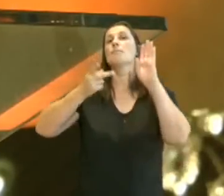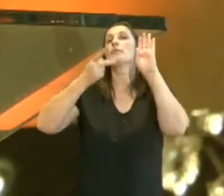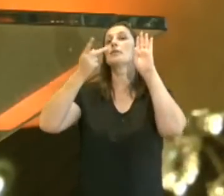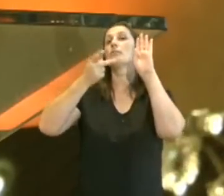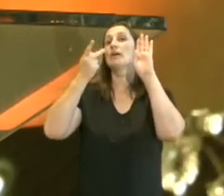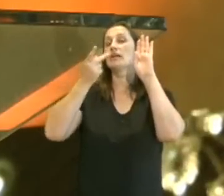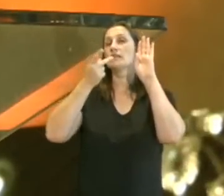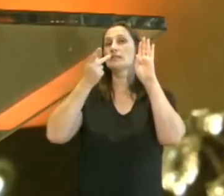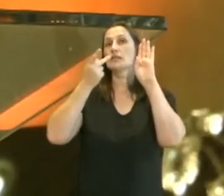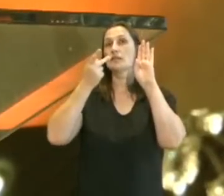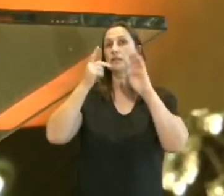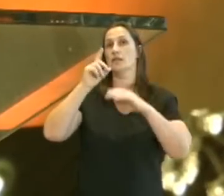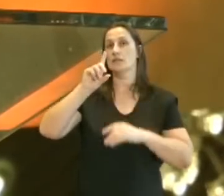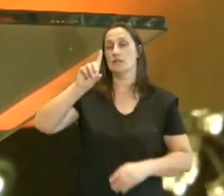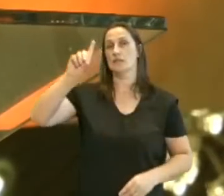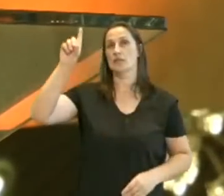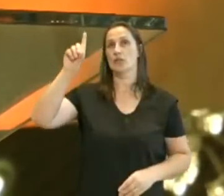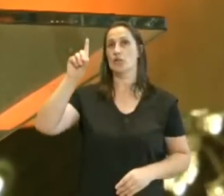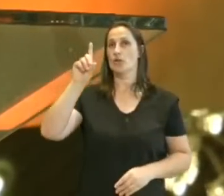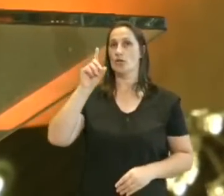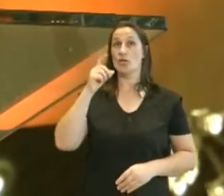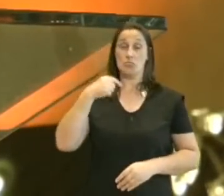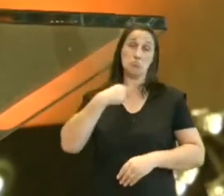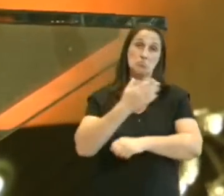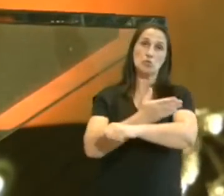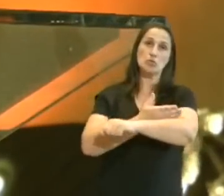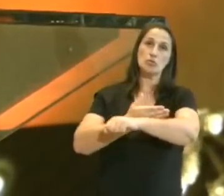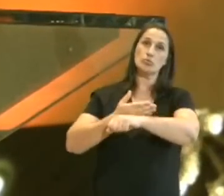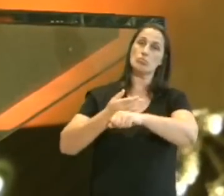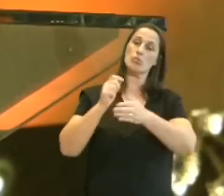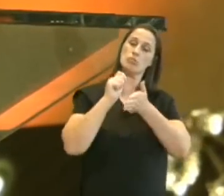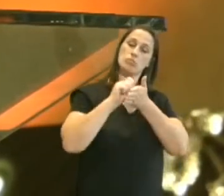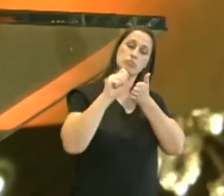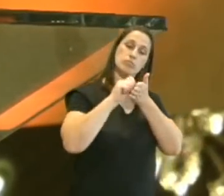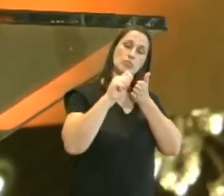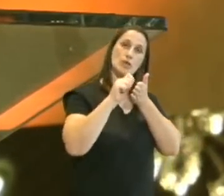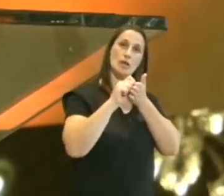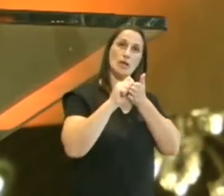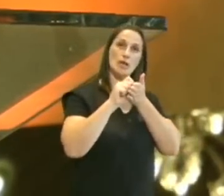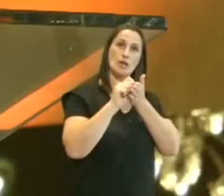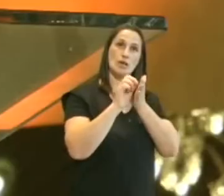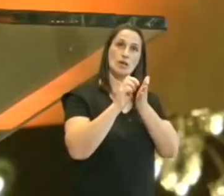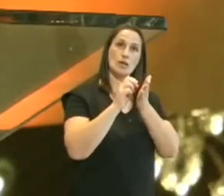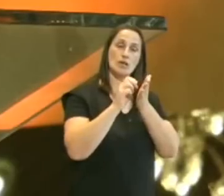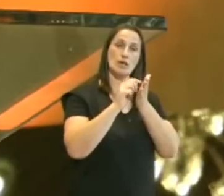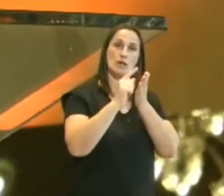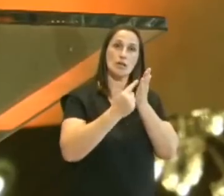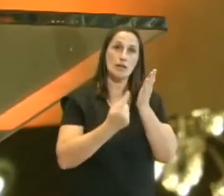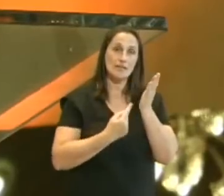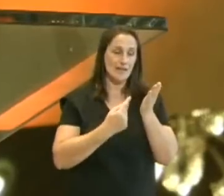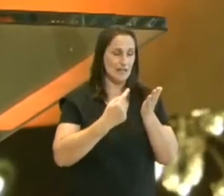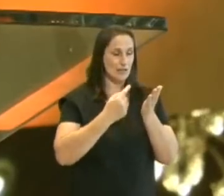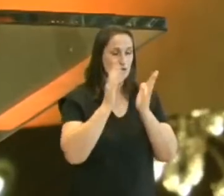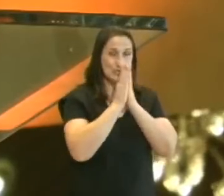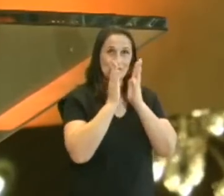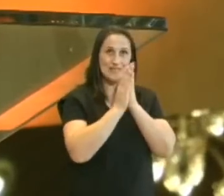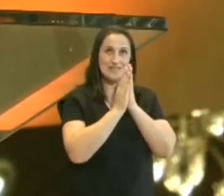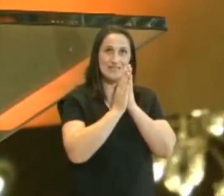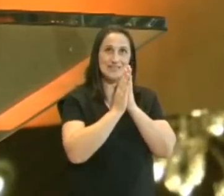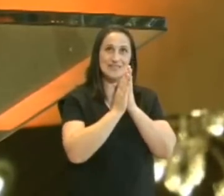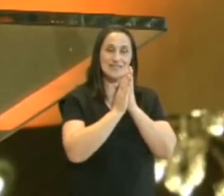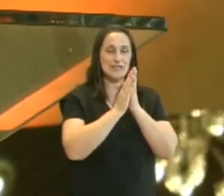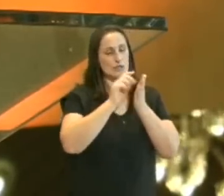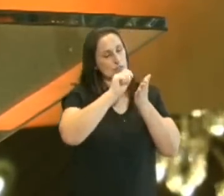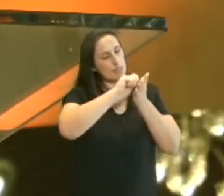se você tem esse costume. Eu anoto lá no meu caderninho de oração, mas os caderninhos vão enchendo, né? A gente vai mudando